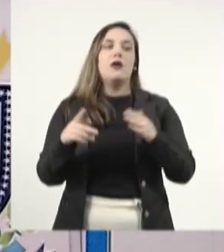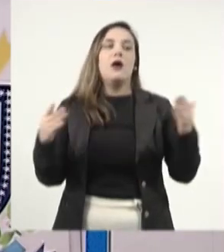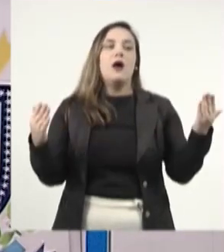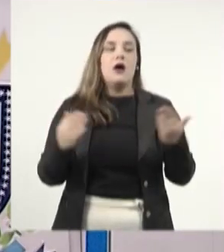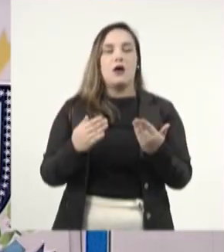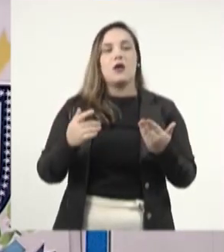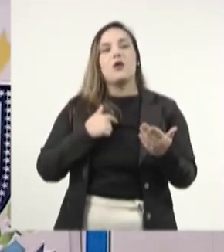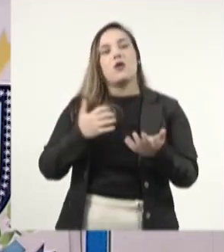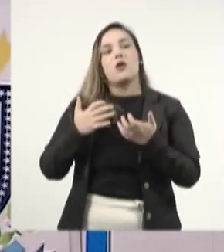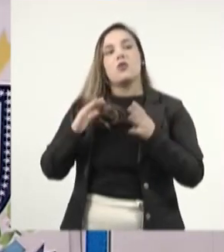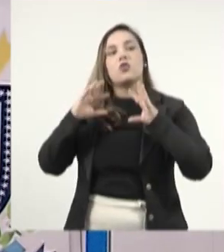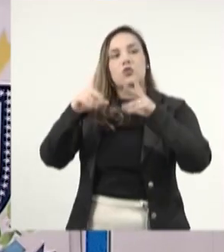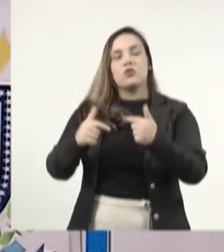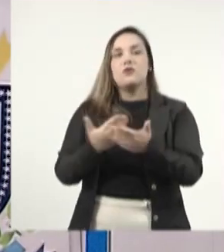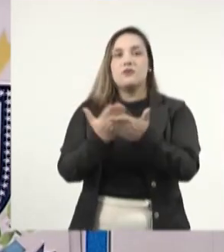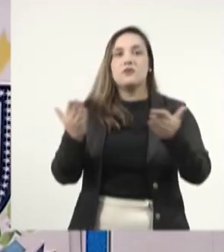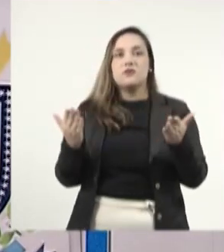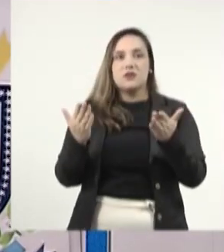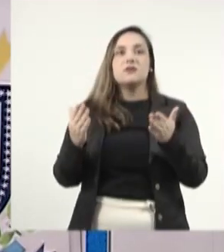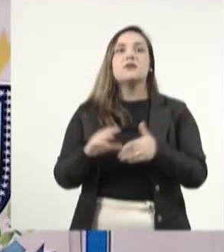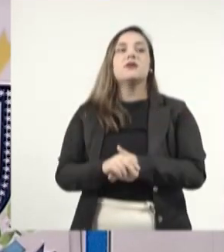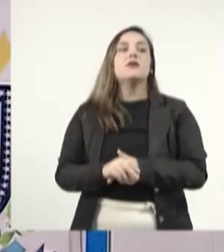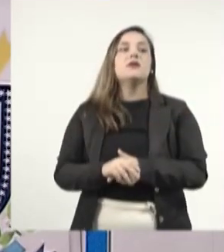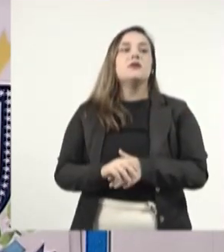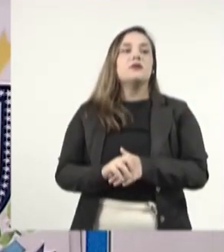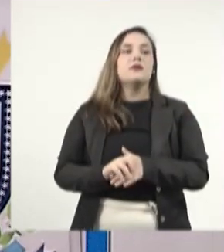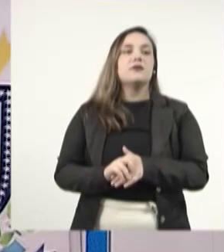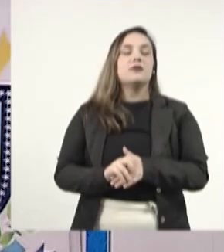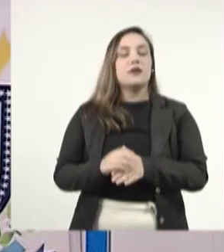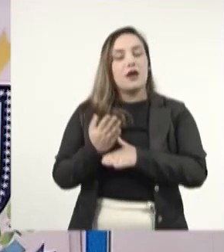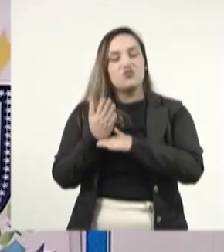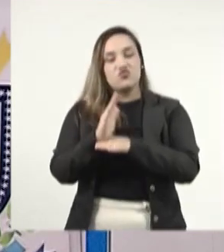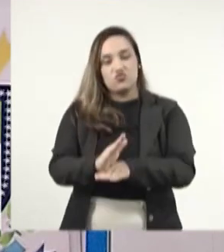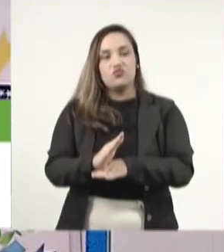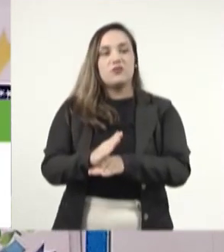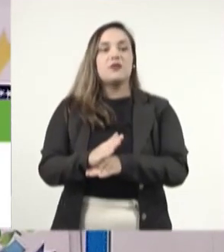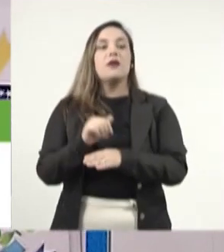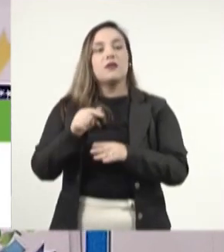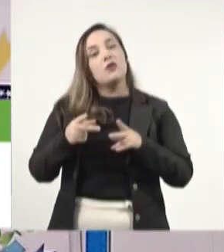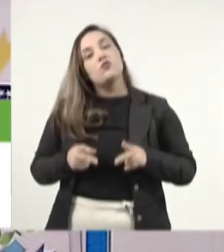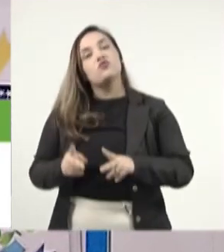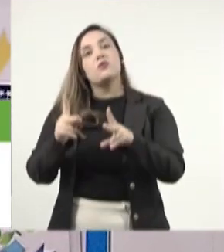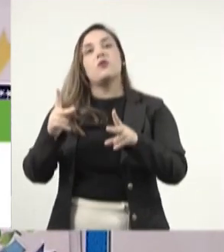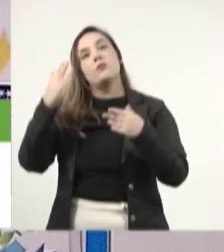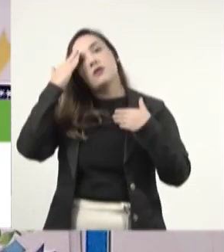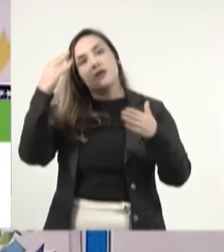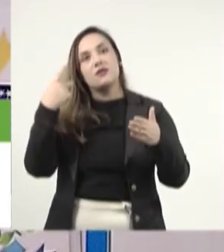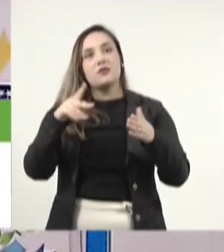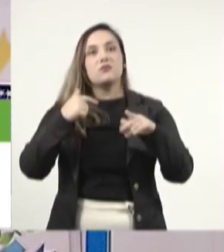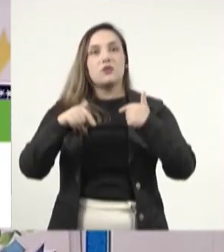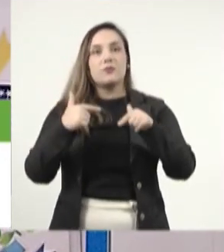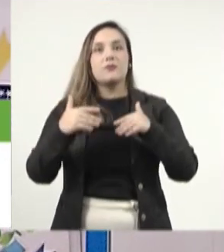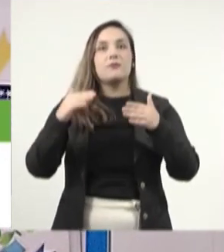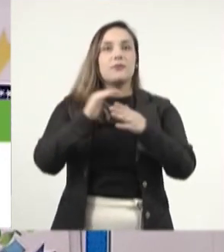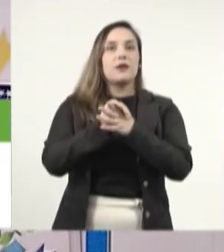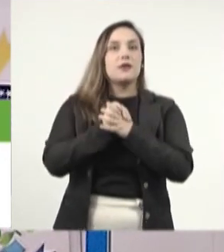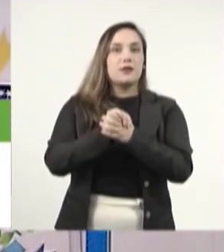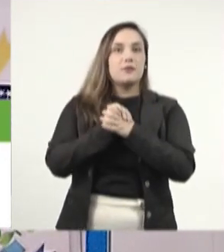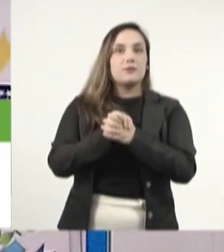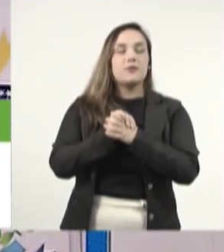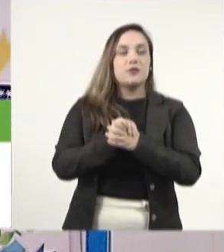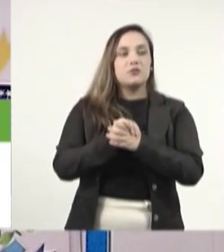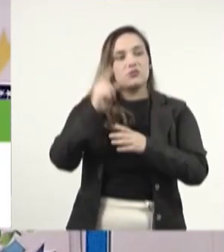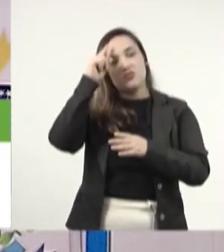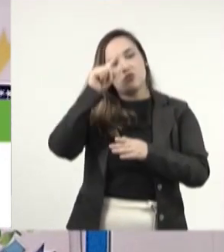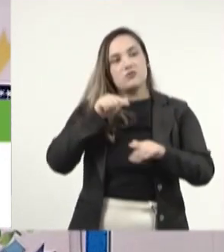todos os trabalhadores de qualquer área que ajudam a manter a nossa sociedade em pé e funcionando. Muito obrigado por seu trabalho e parabéns pelo